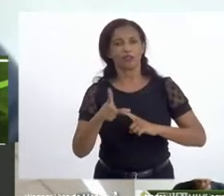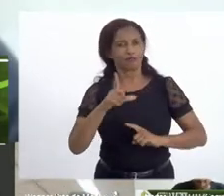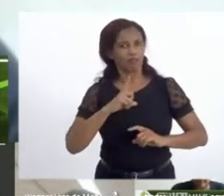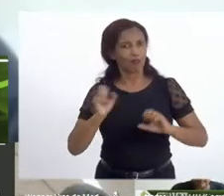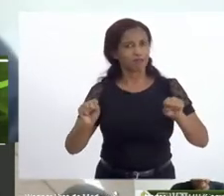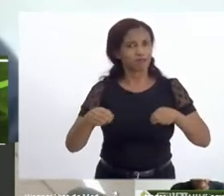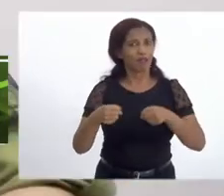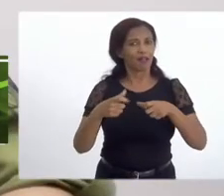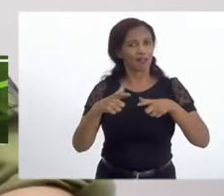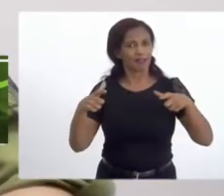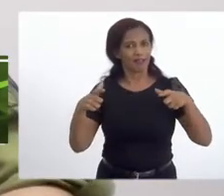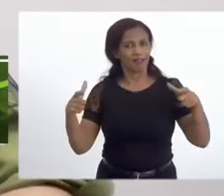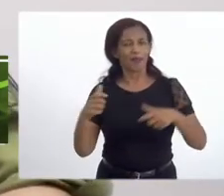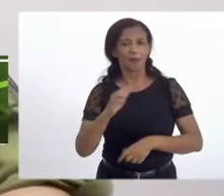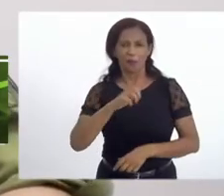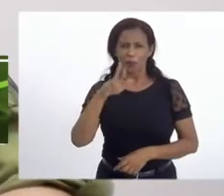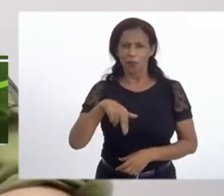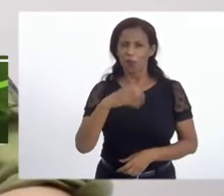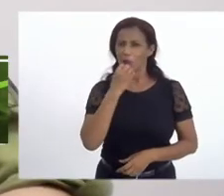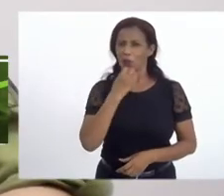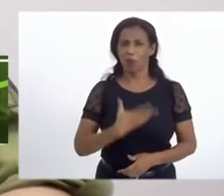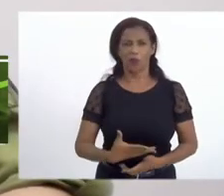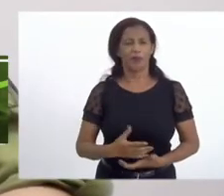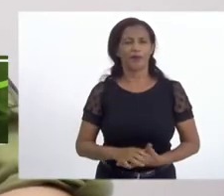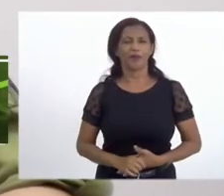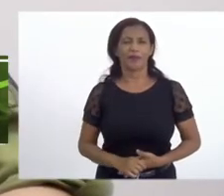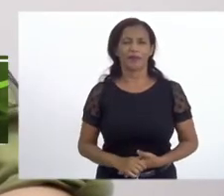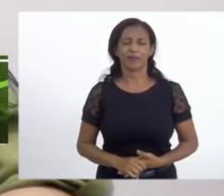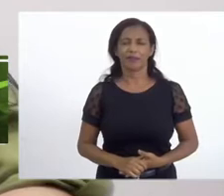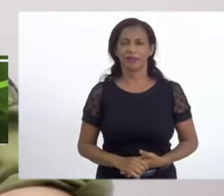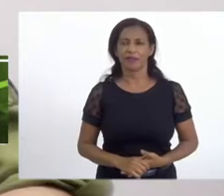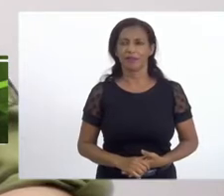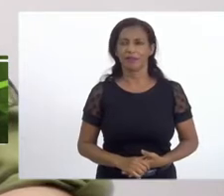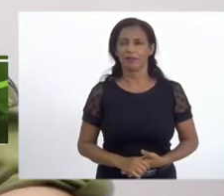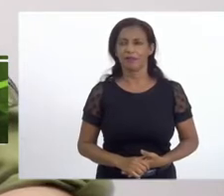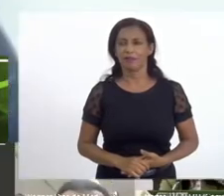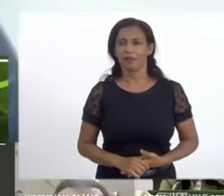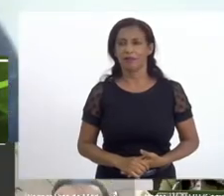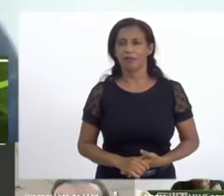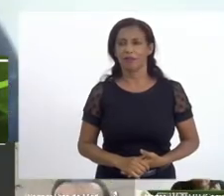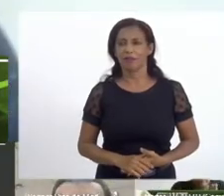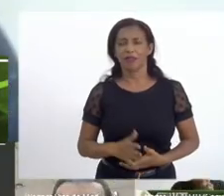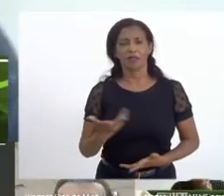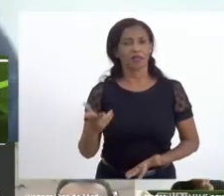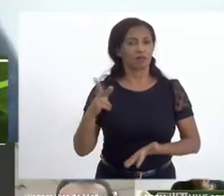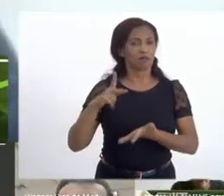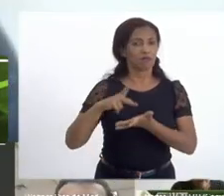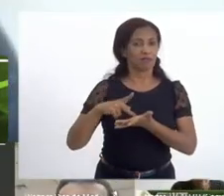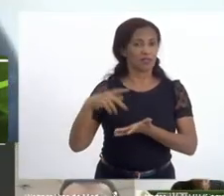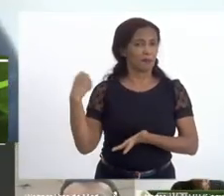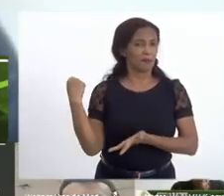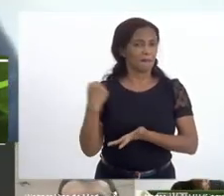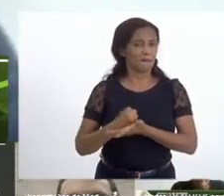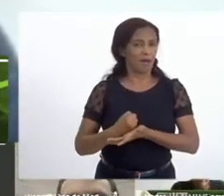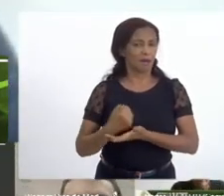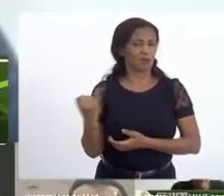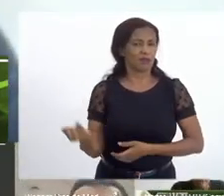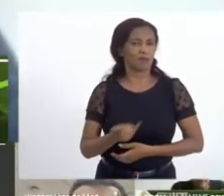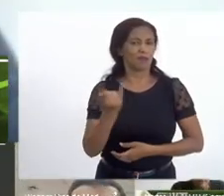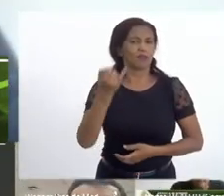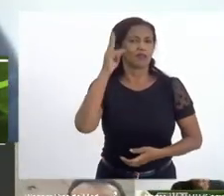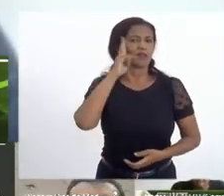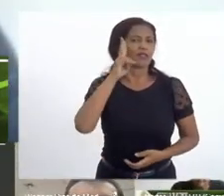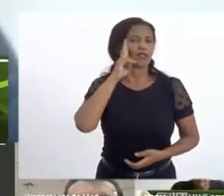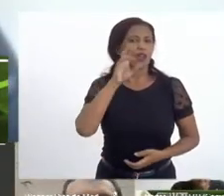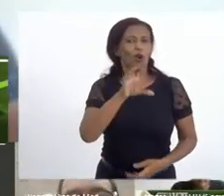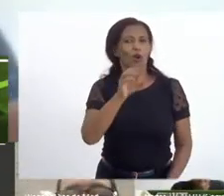um potencial reprimido muito grande, né? Então, vai ser realmente um marco na história da